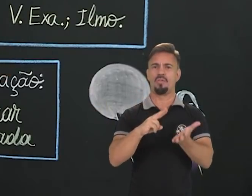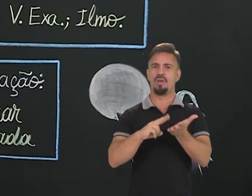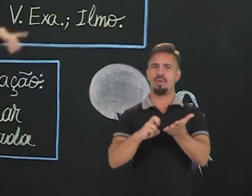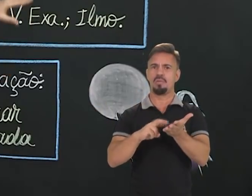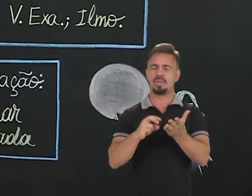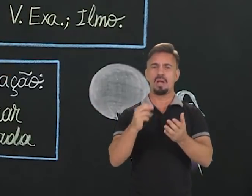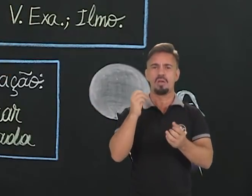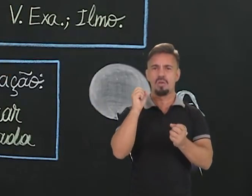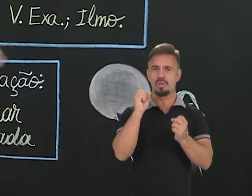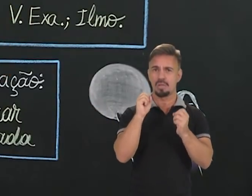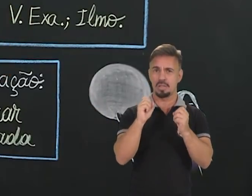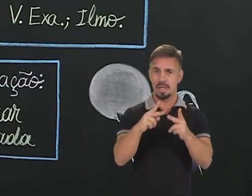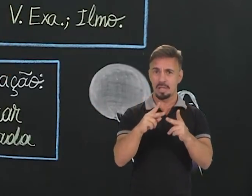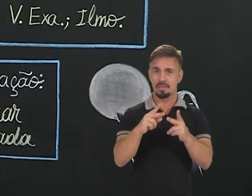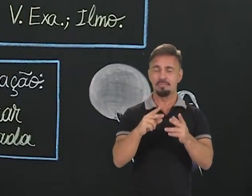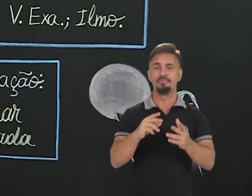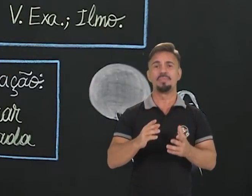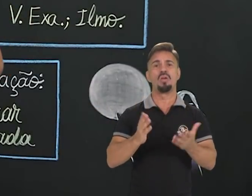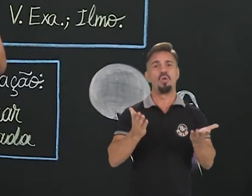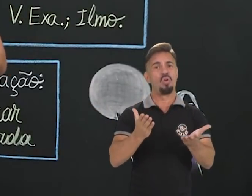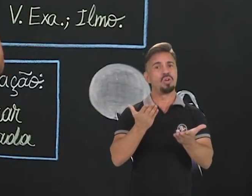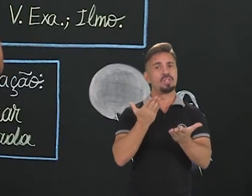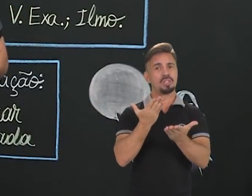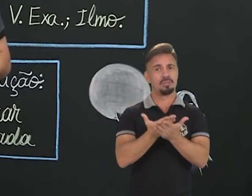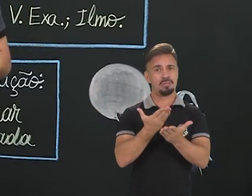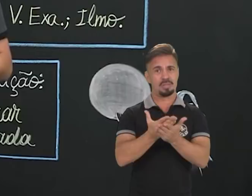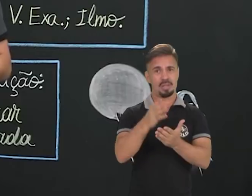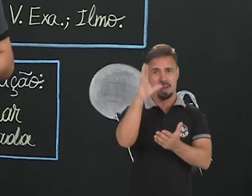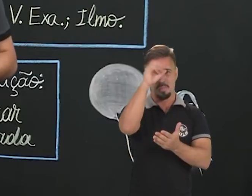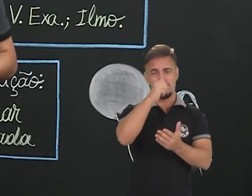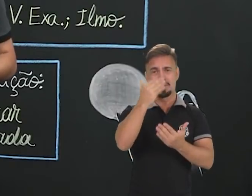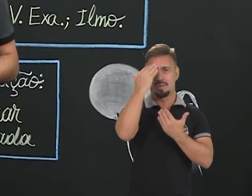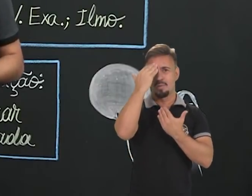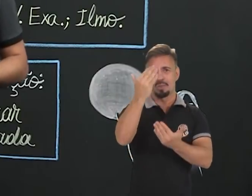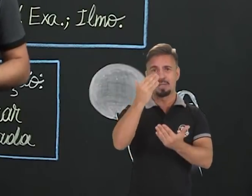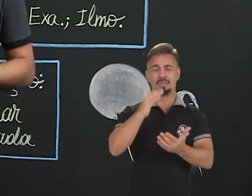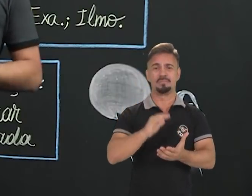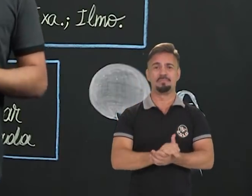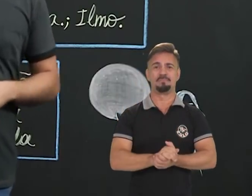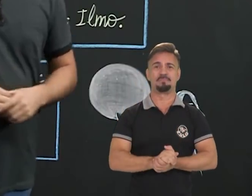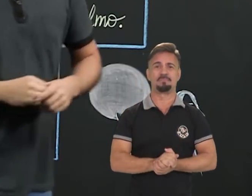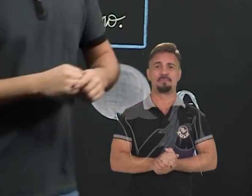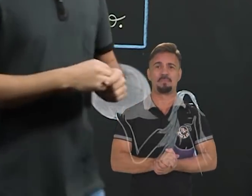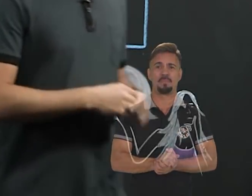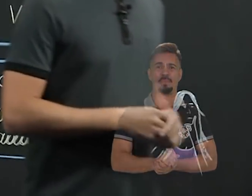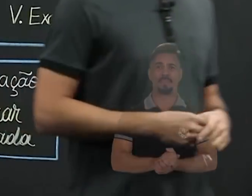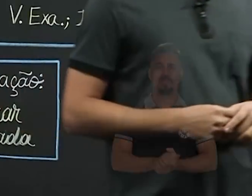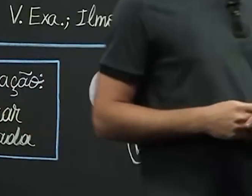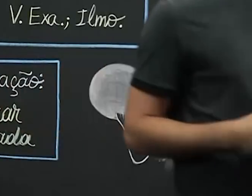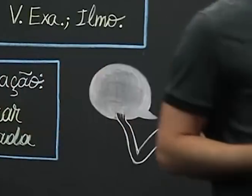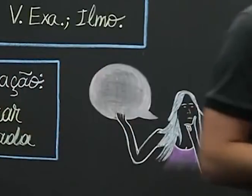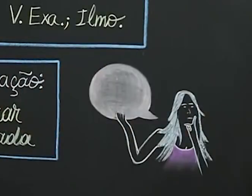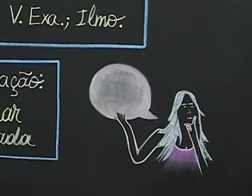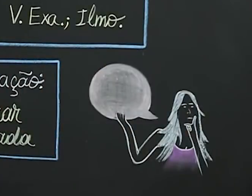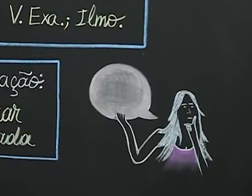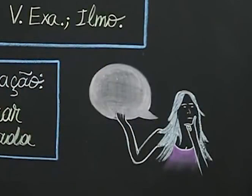ok? Então, esses são alguns dos processos que a gente aprendeu na aula de hoje. Muito obrigado!